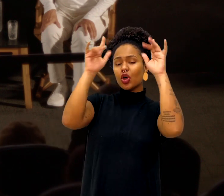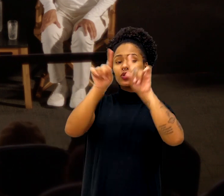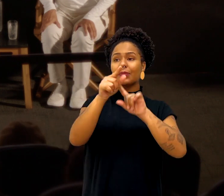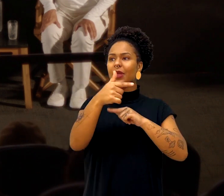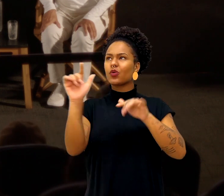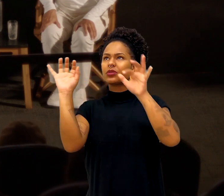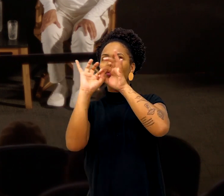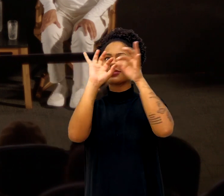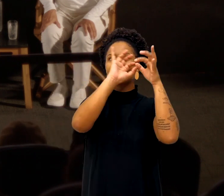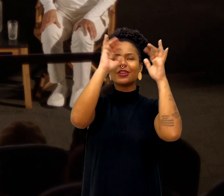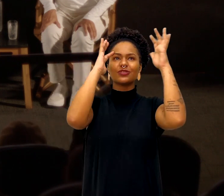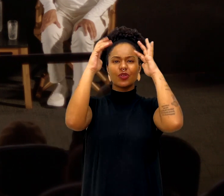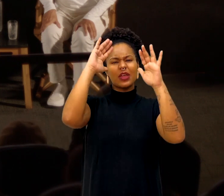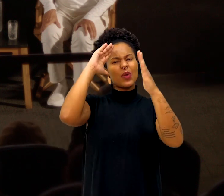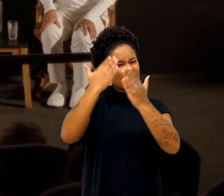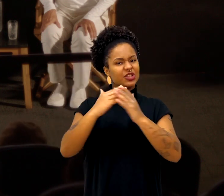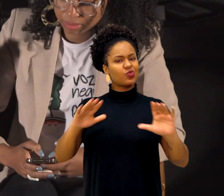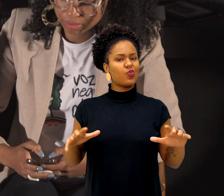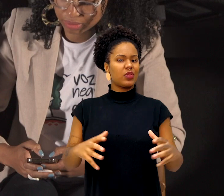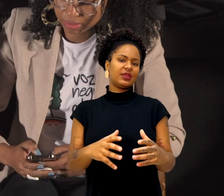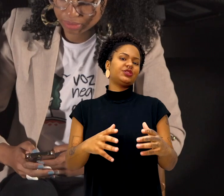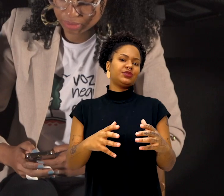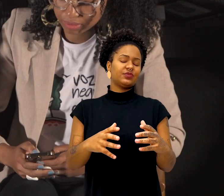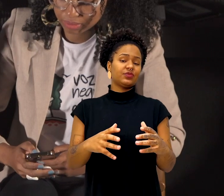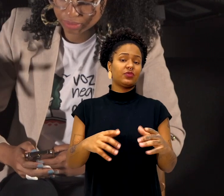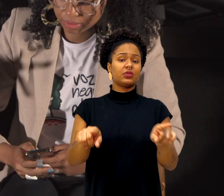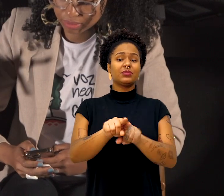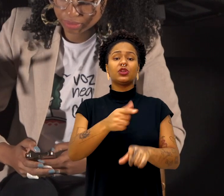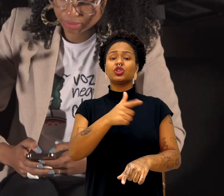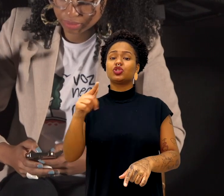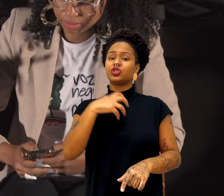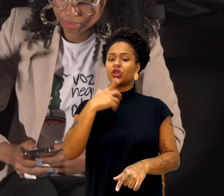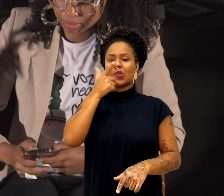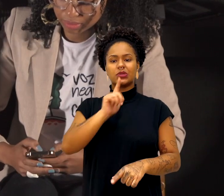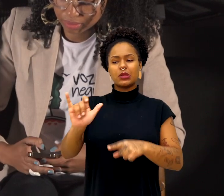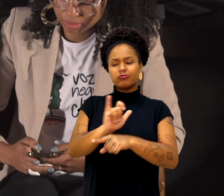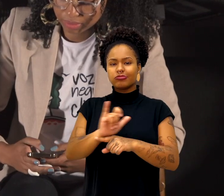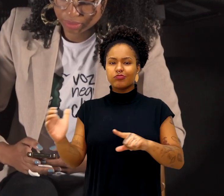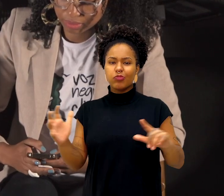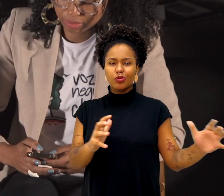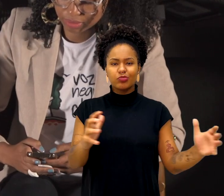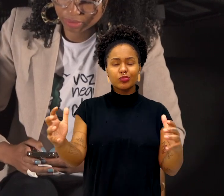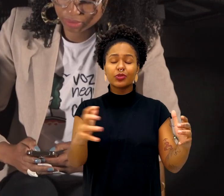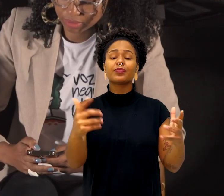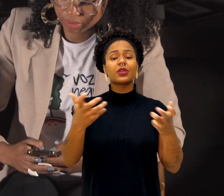outros sonhos. Então, acredito na coletividade, em outras formas de se aquilombar. E eu